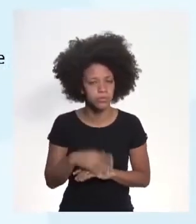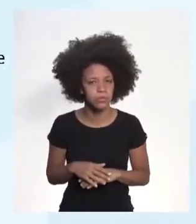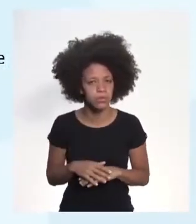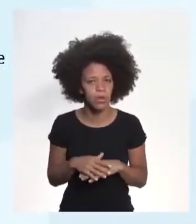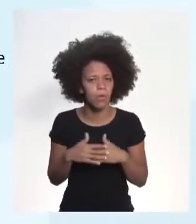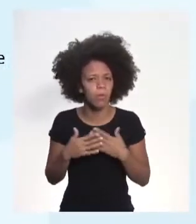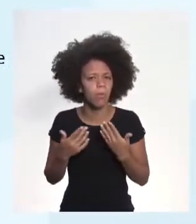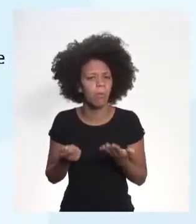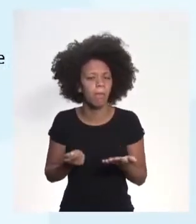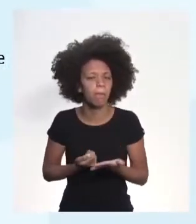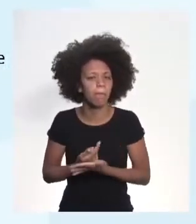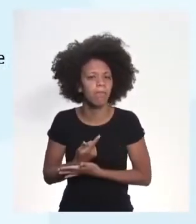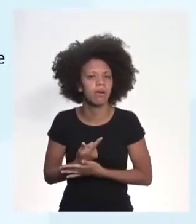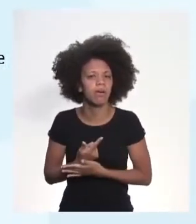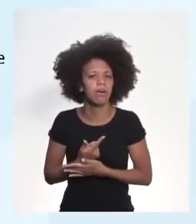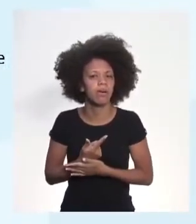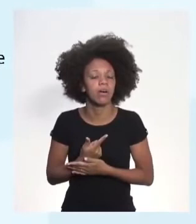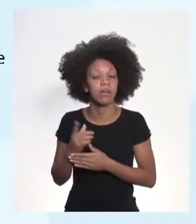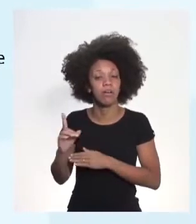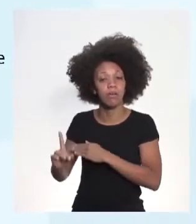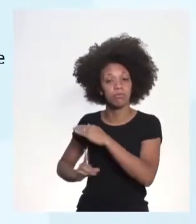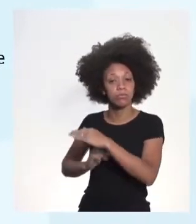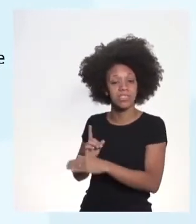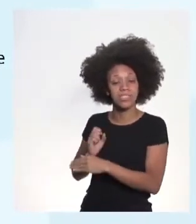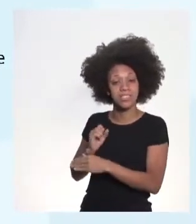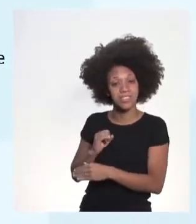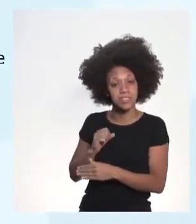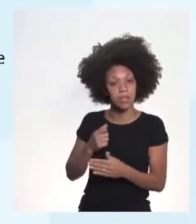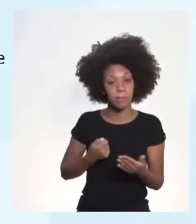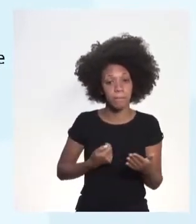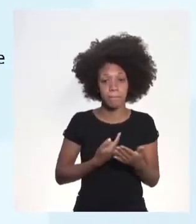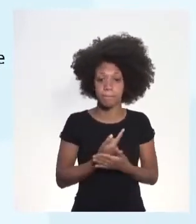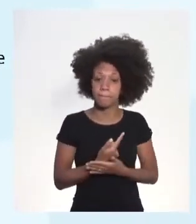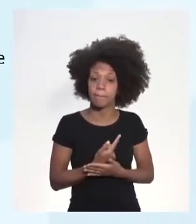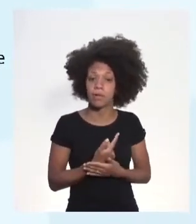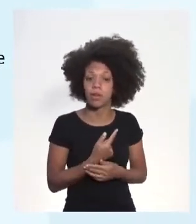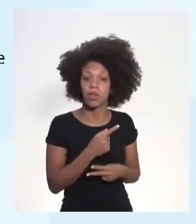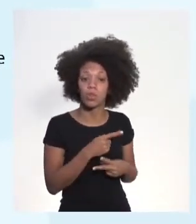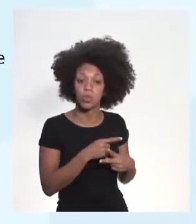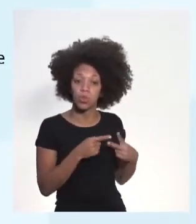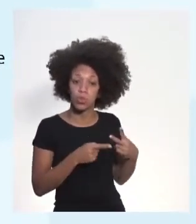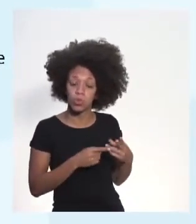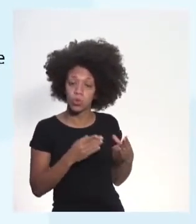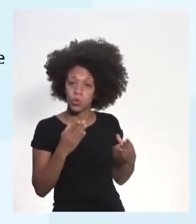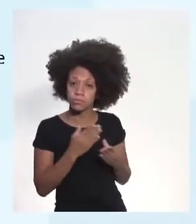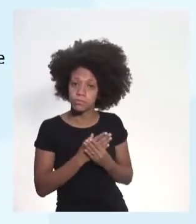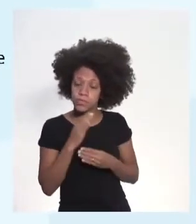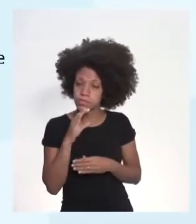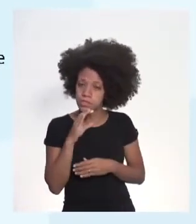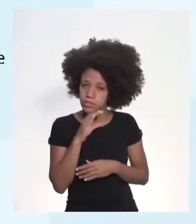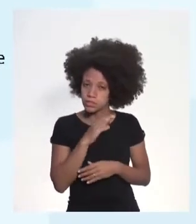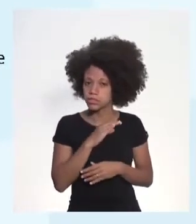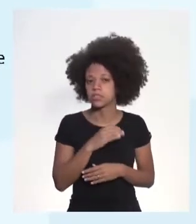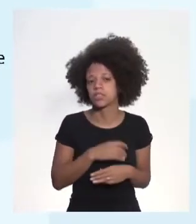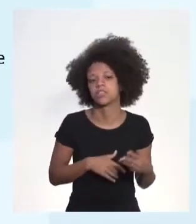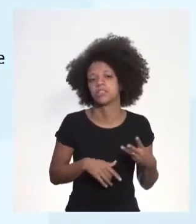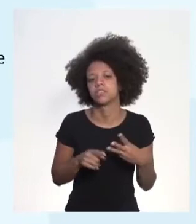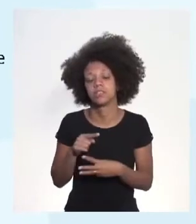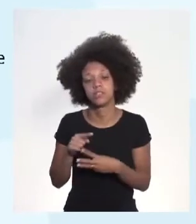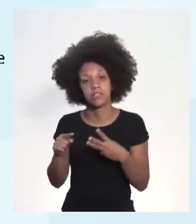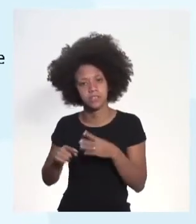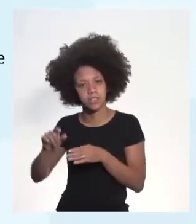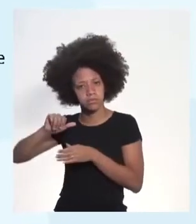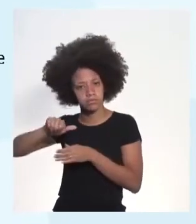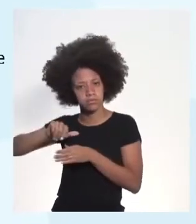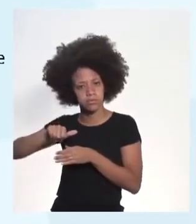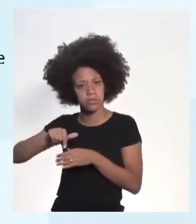quanto pagará um cliente que comprar dois mistos quentes perfeito e três refrigerantes Então é isso que nós queremos saber